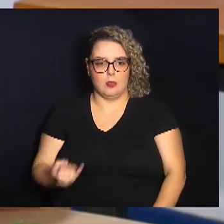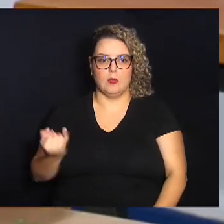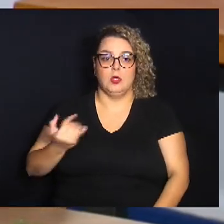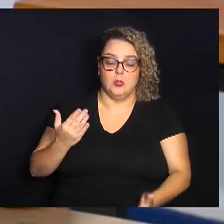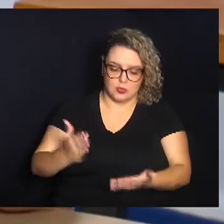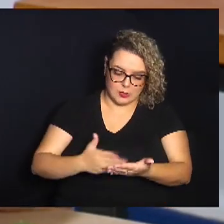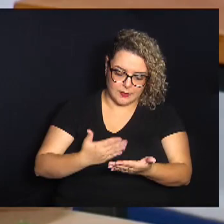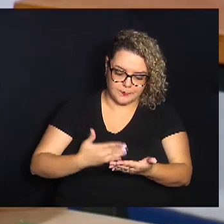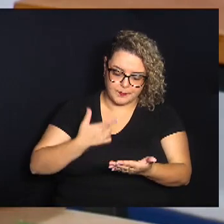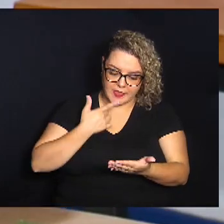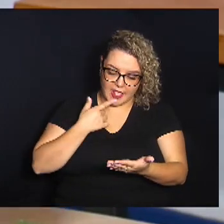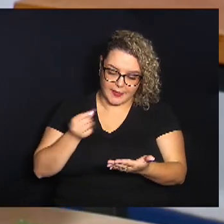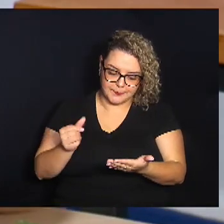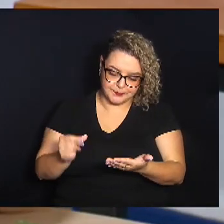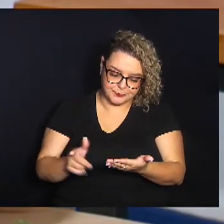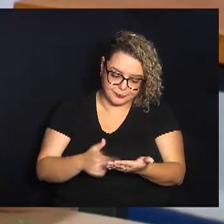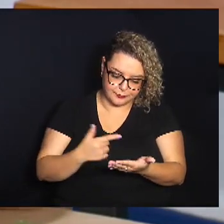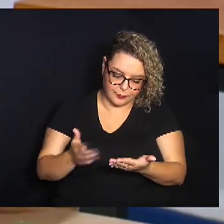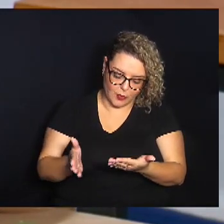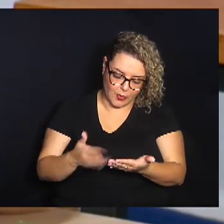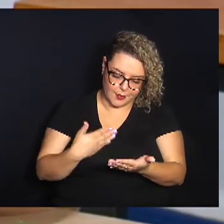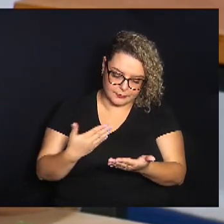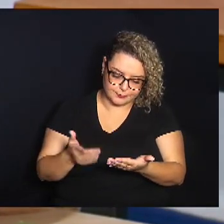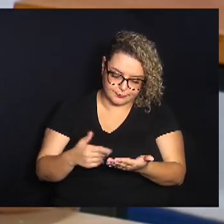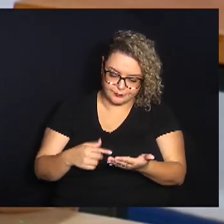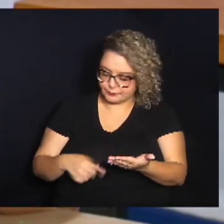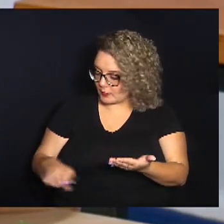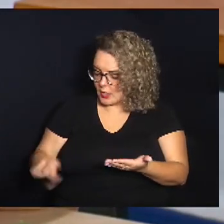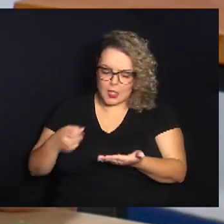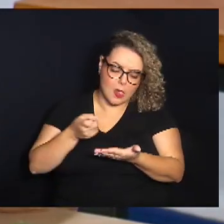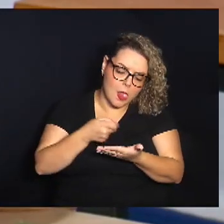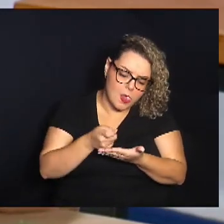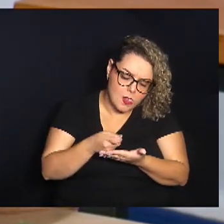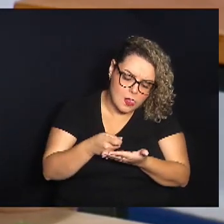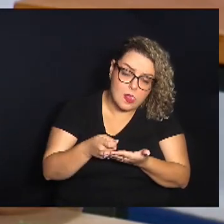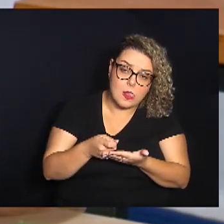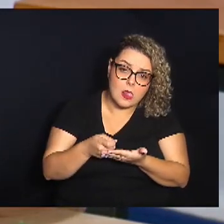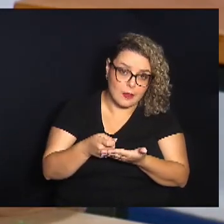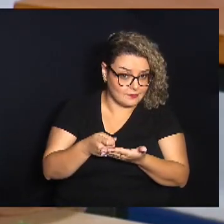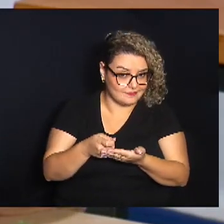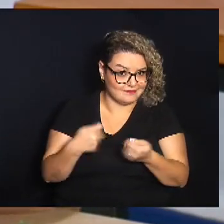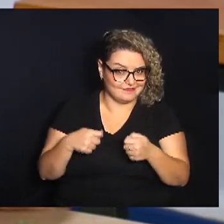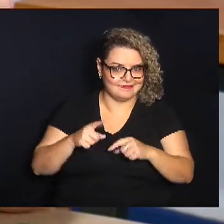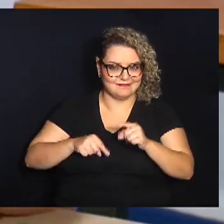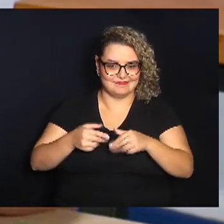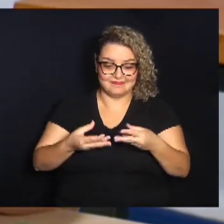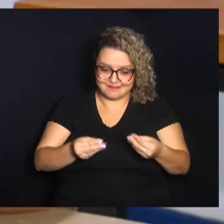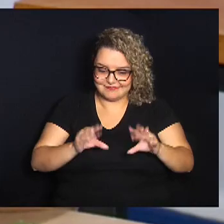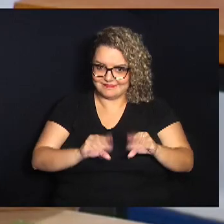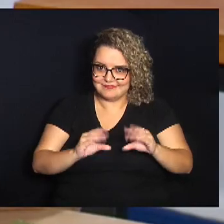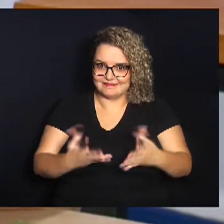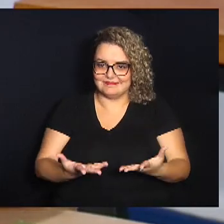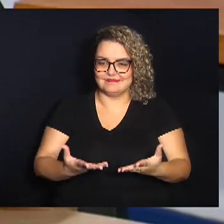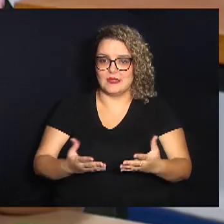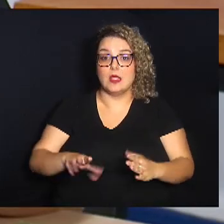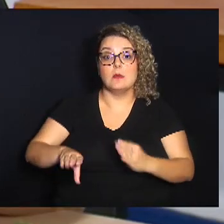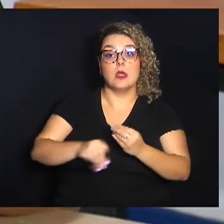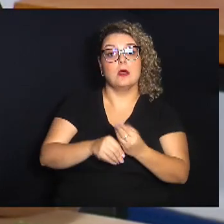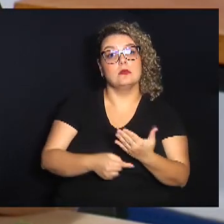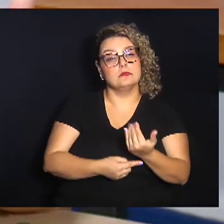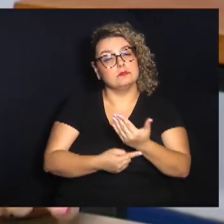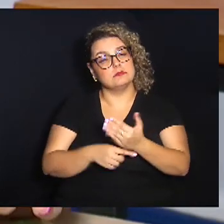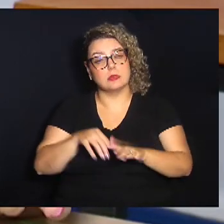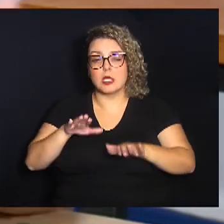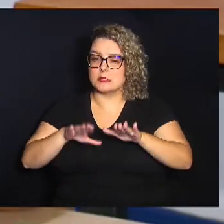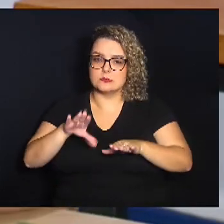né, do escrever, a gente precisa ainda do material físico para complementar outras habilidades que a tecnologia ela não